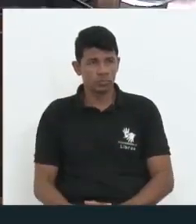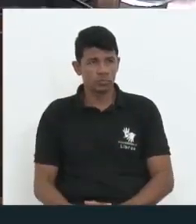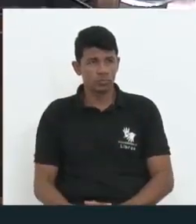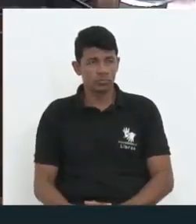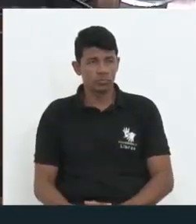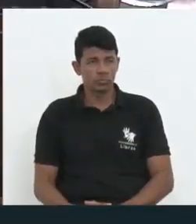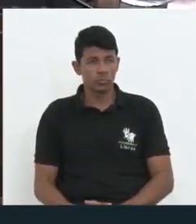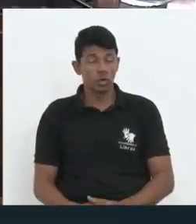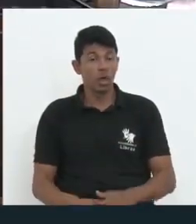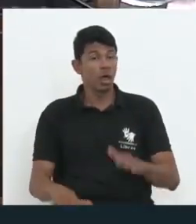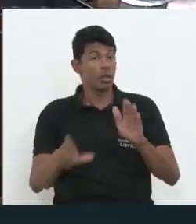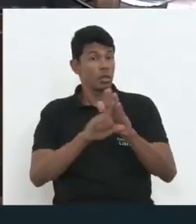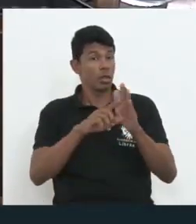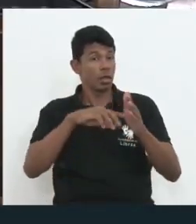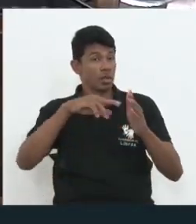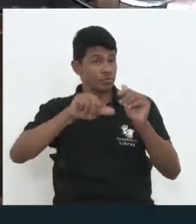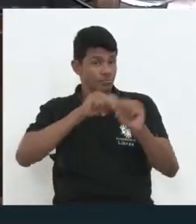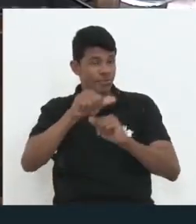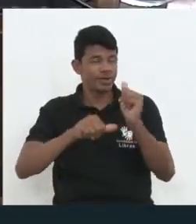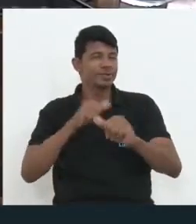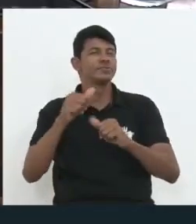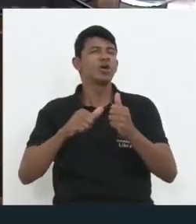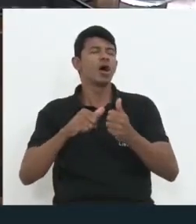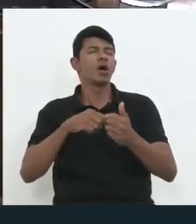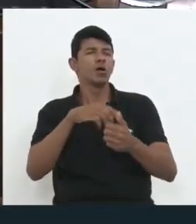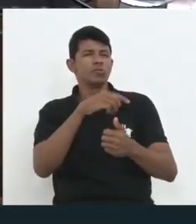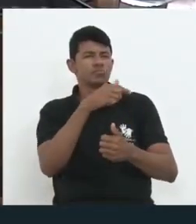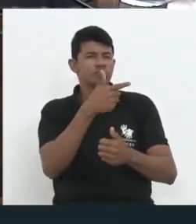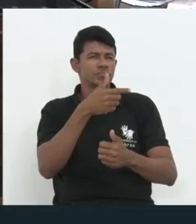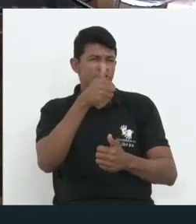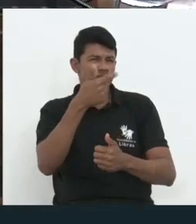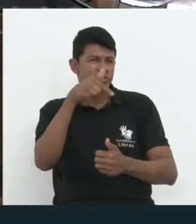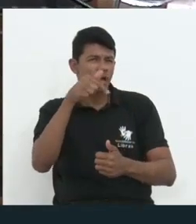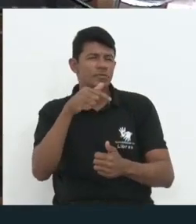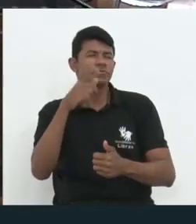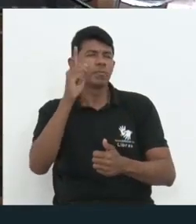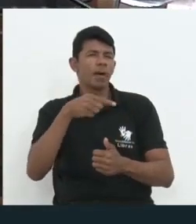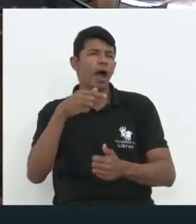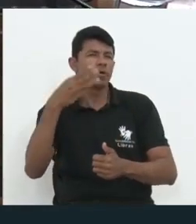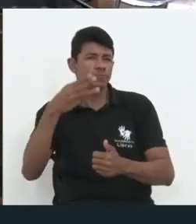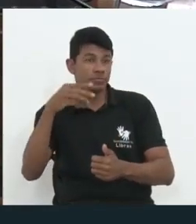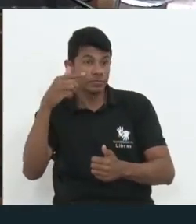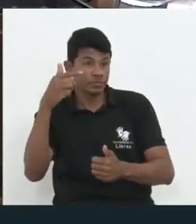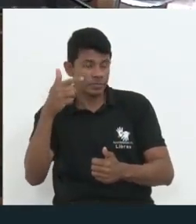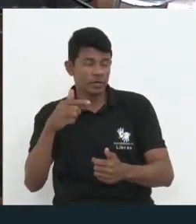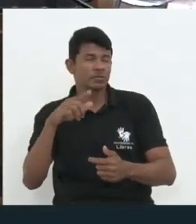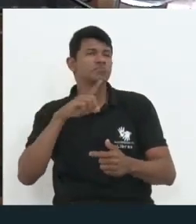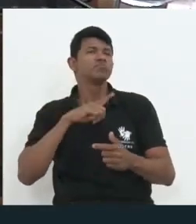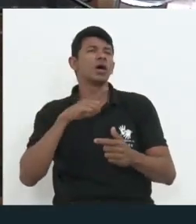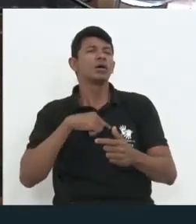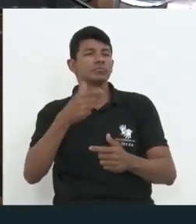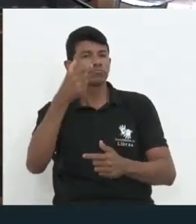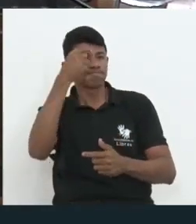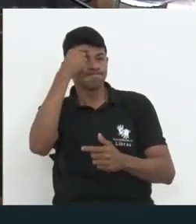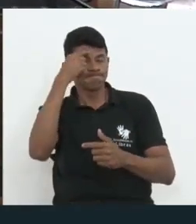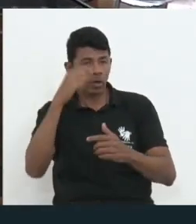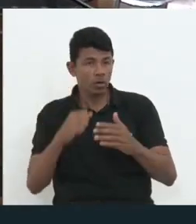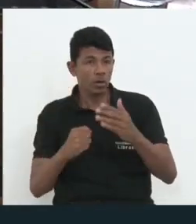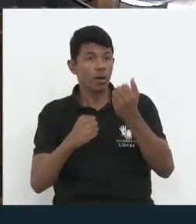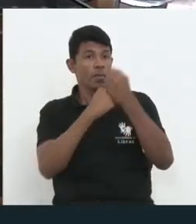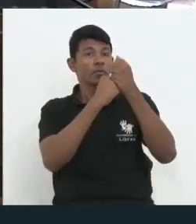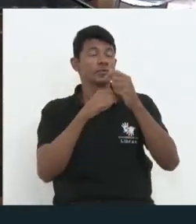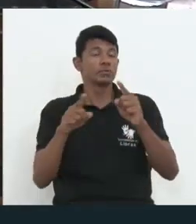e deliberação do projeto de lei 1745/23. A criação do programa e fortalecimento da saúde mental e do enfrentamento